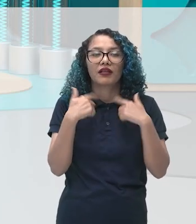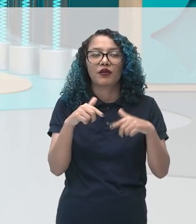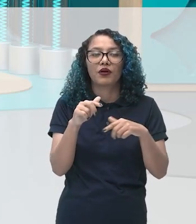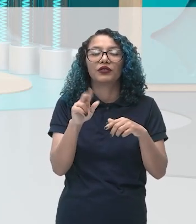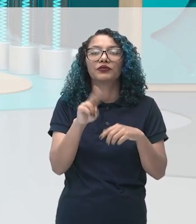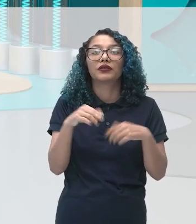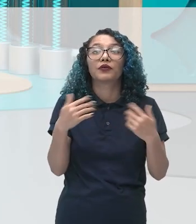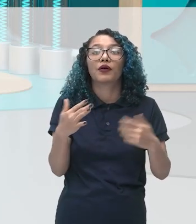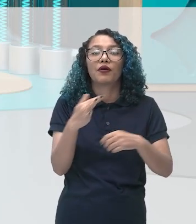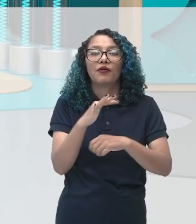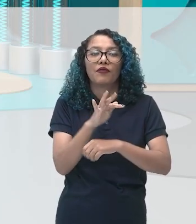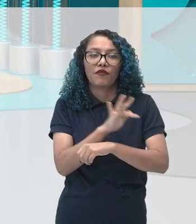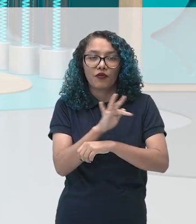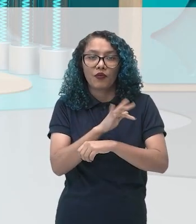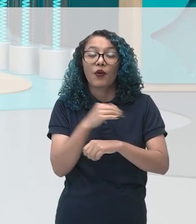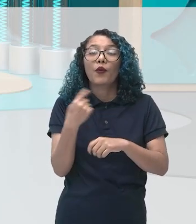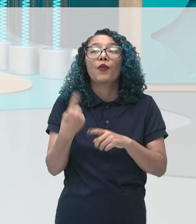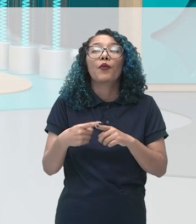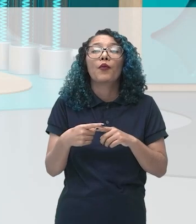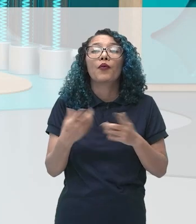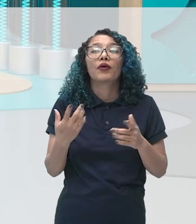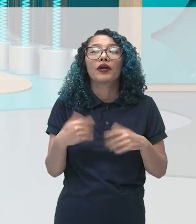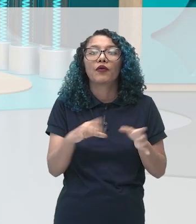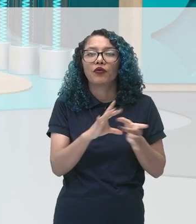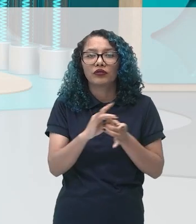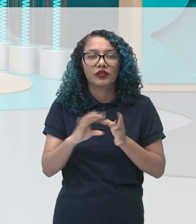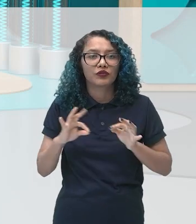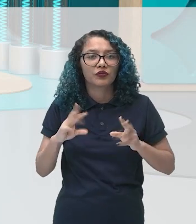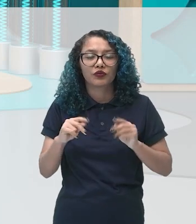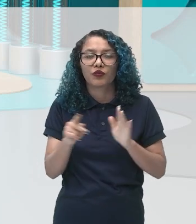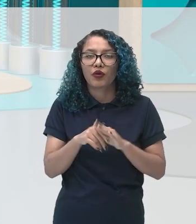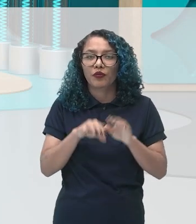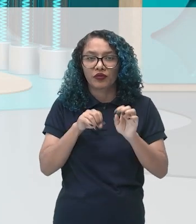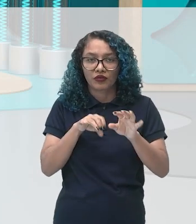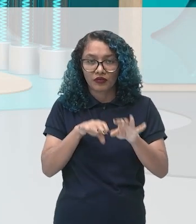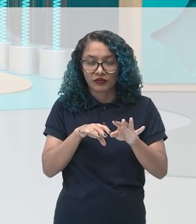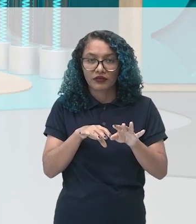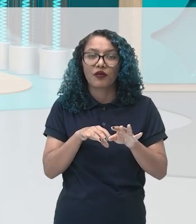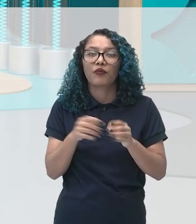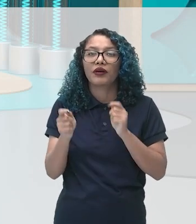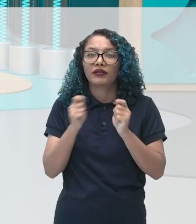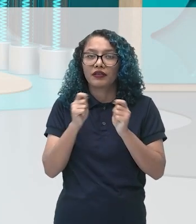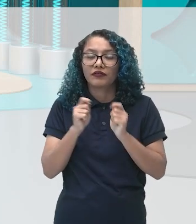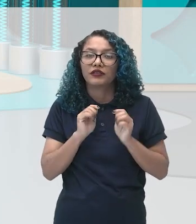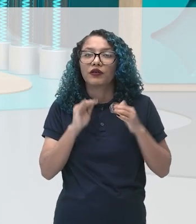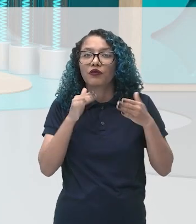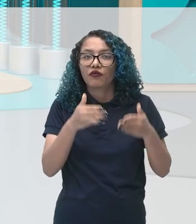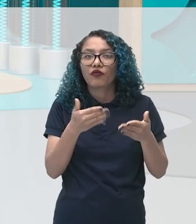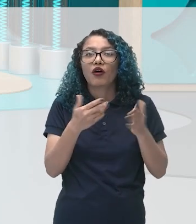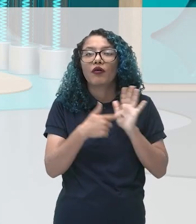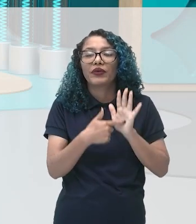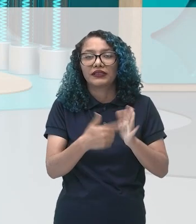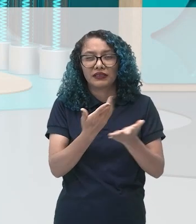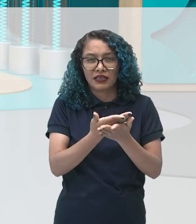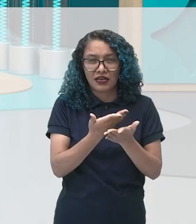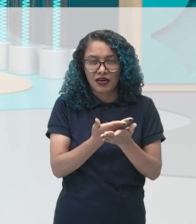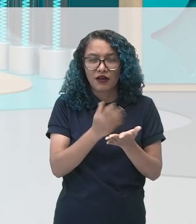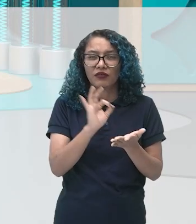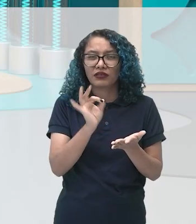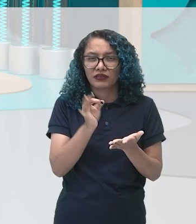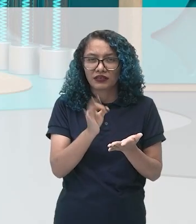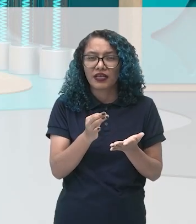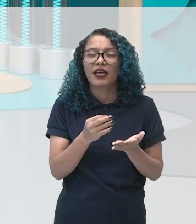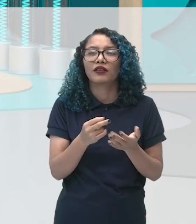formal, porque todo o ambiente, todo o contexto é educacional. É uma entrevista para uma aula, são duas professoras,